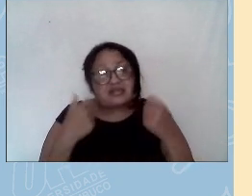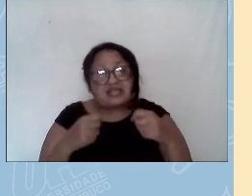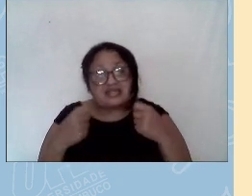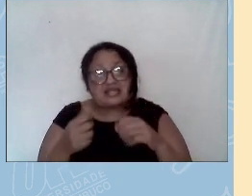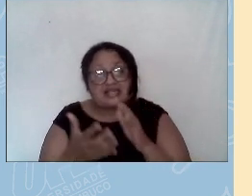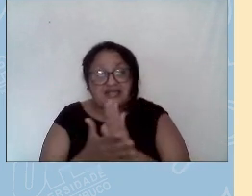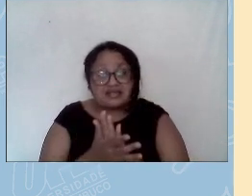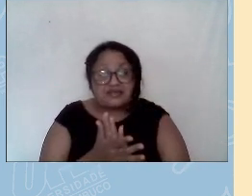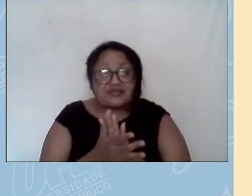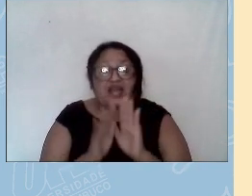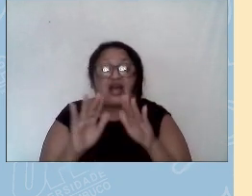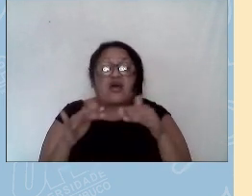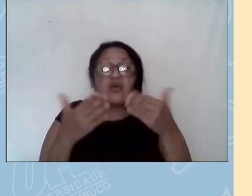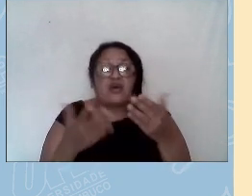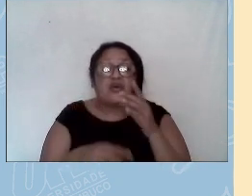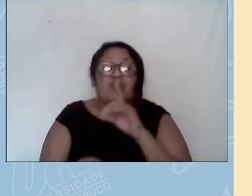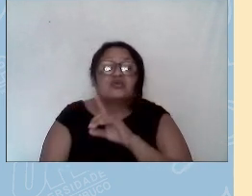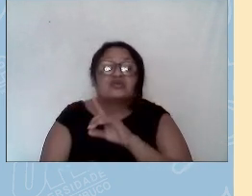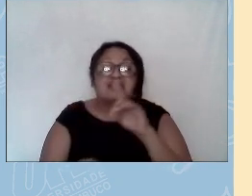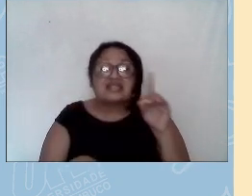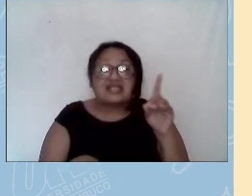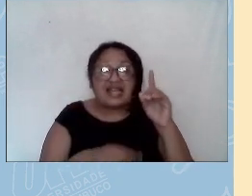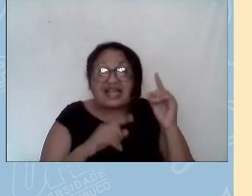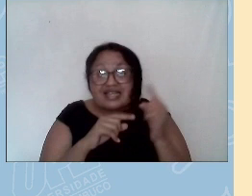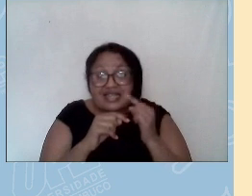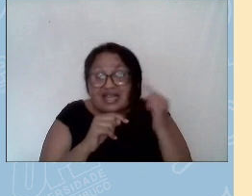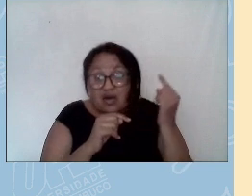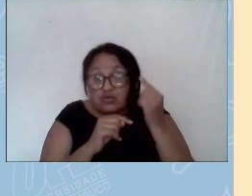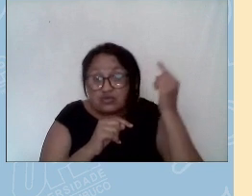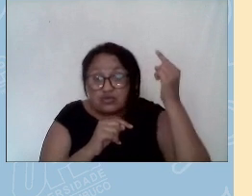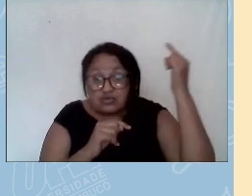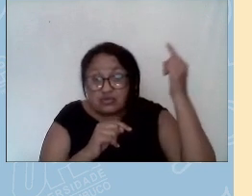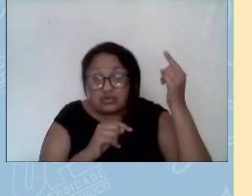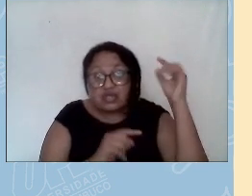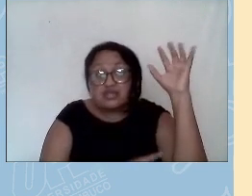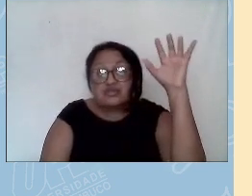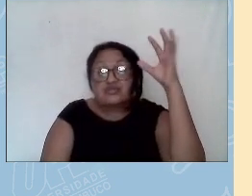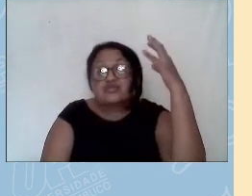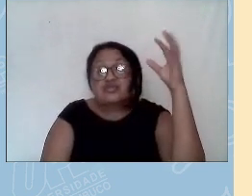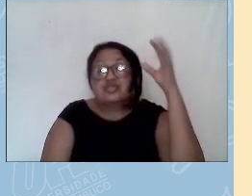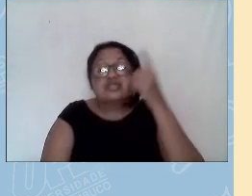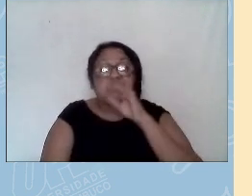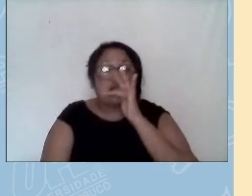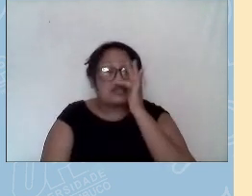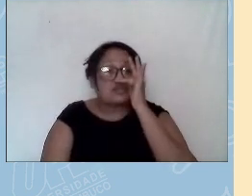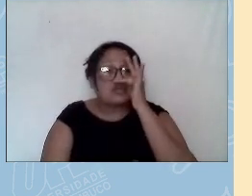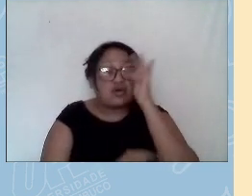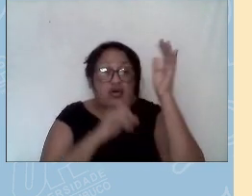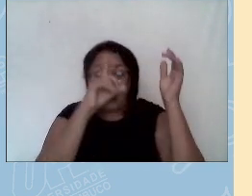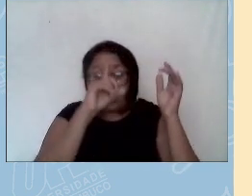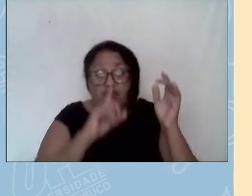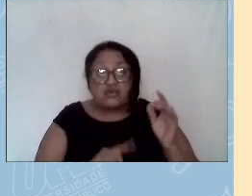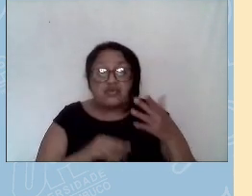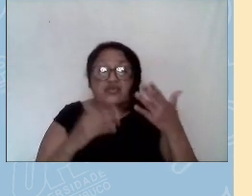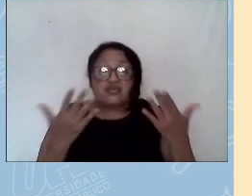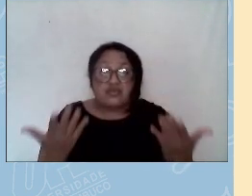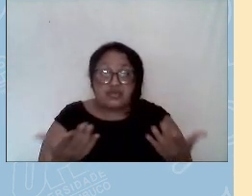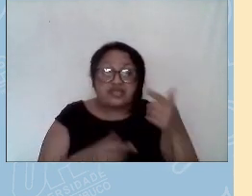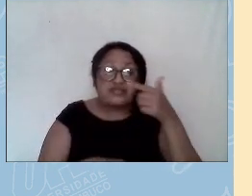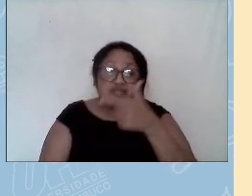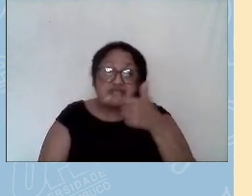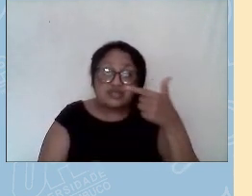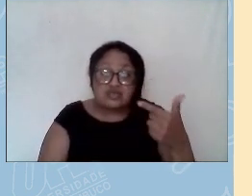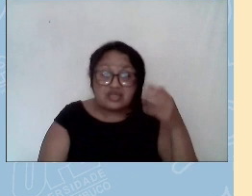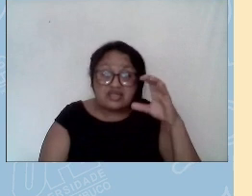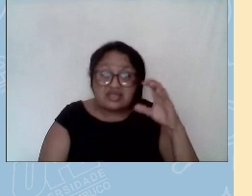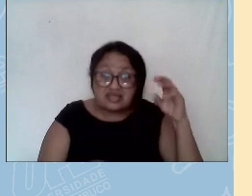qual é a data em que a altura do girassol foi de 22 centímetros considerando que o comportamento